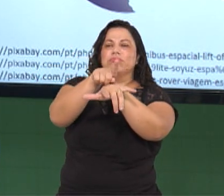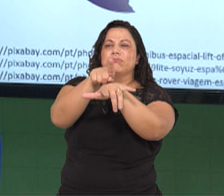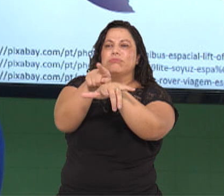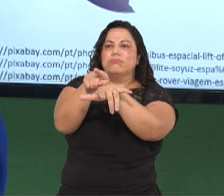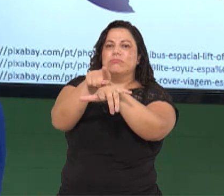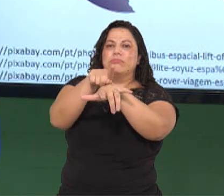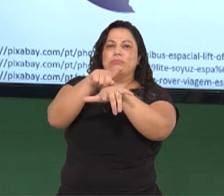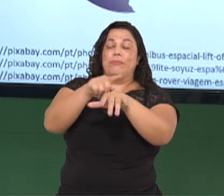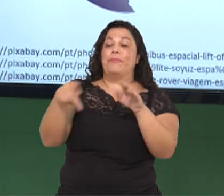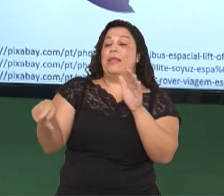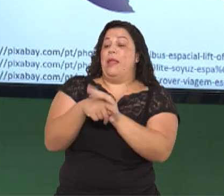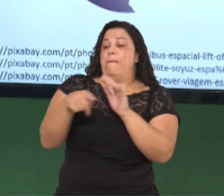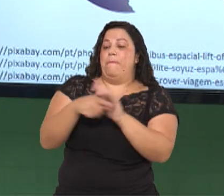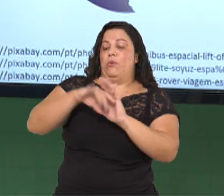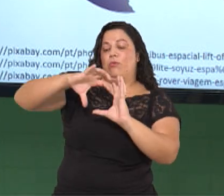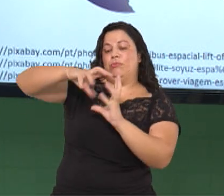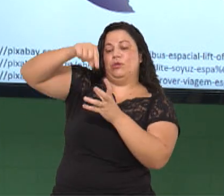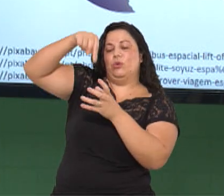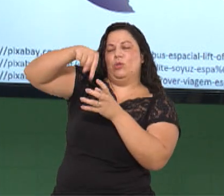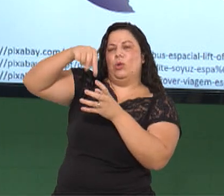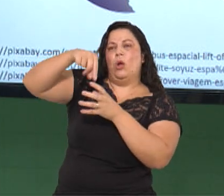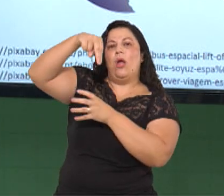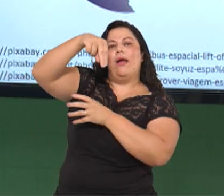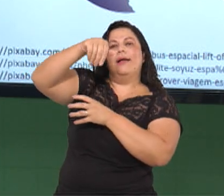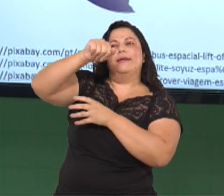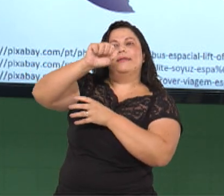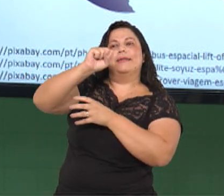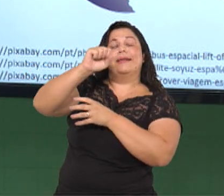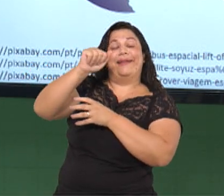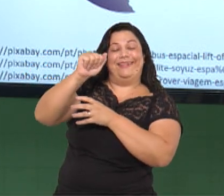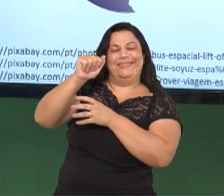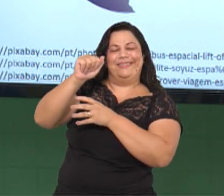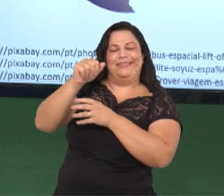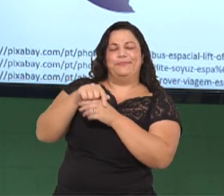pela NASA. Essa sonda, ela percorre o